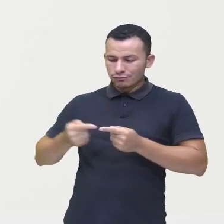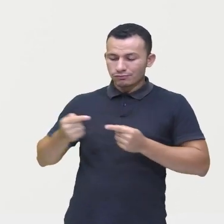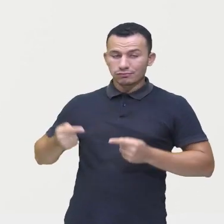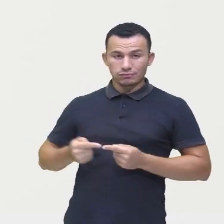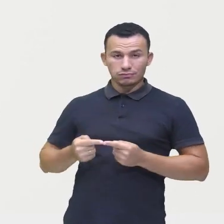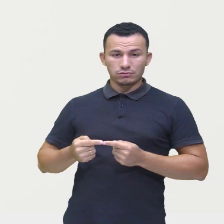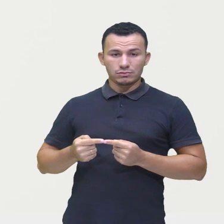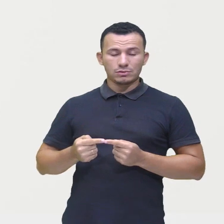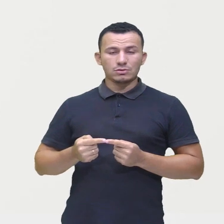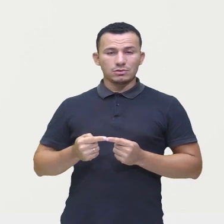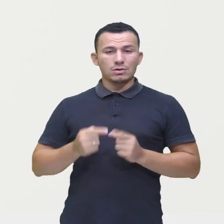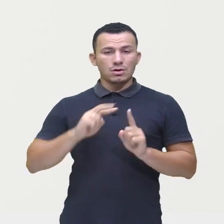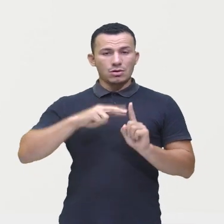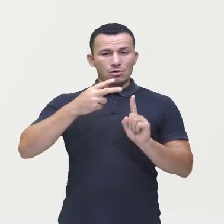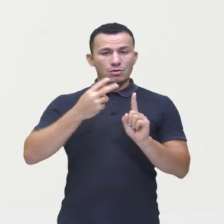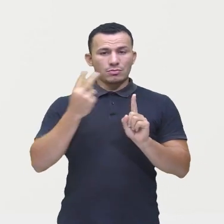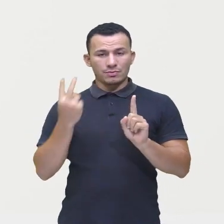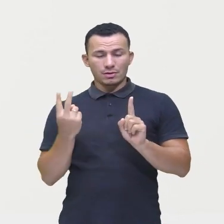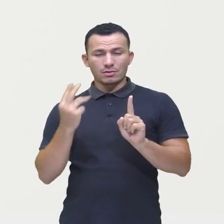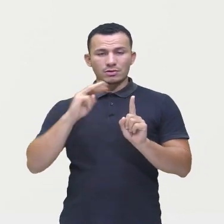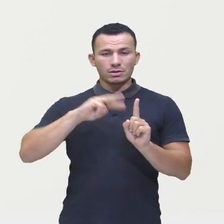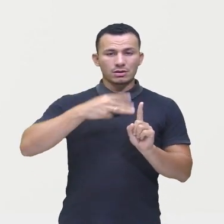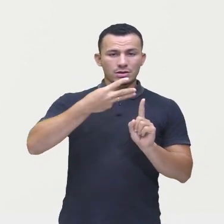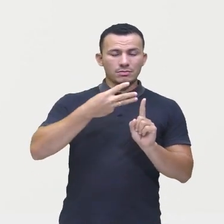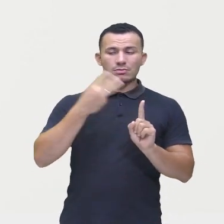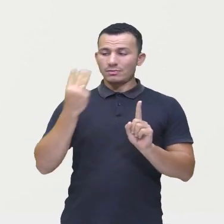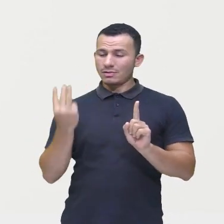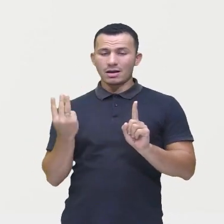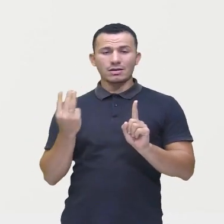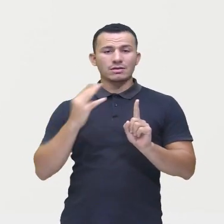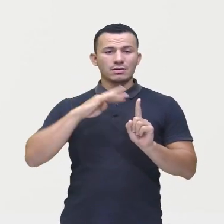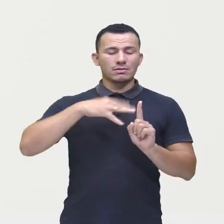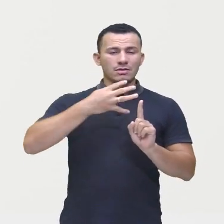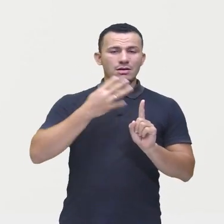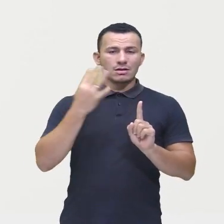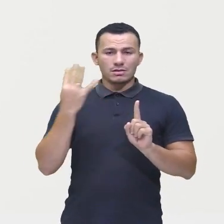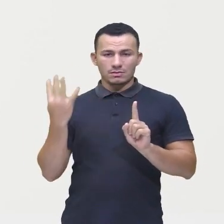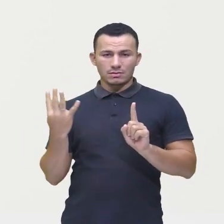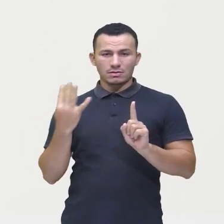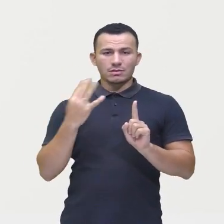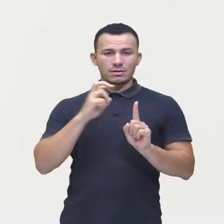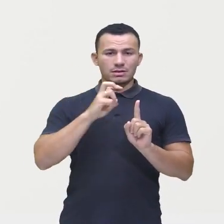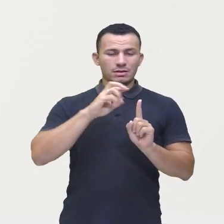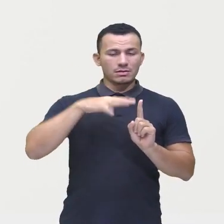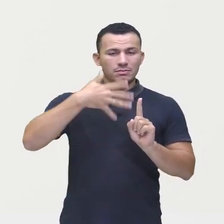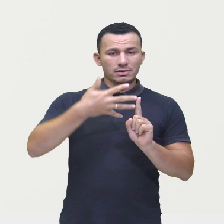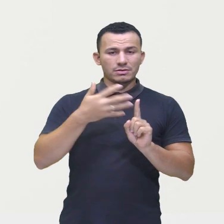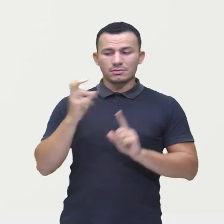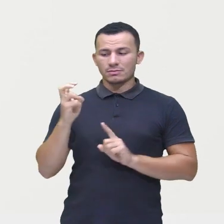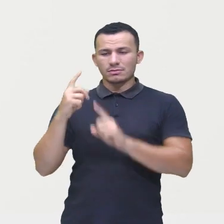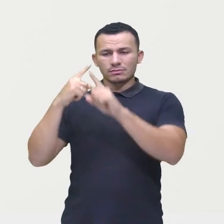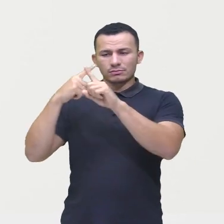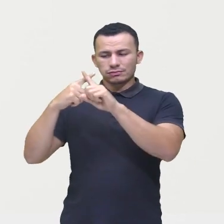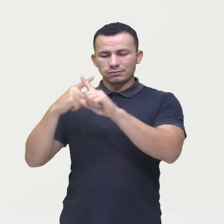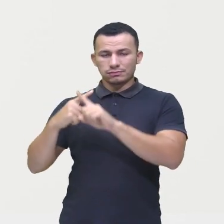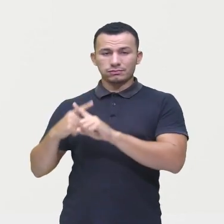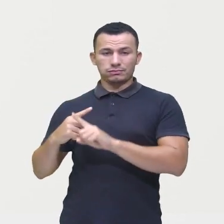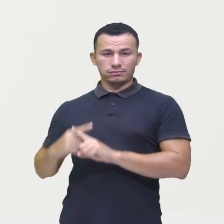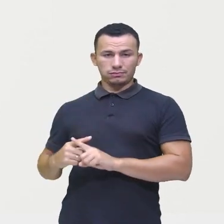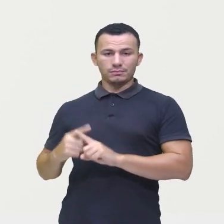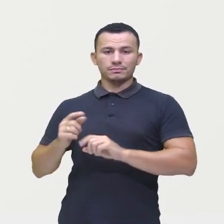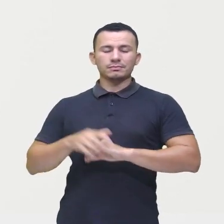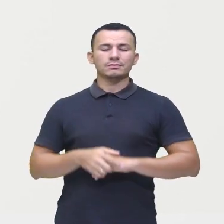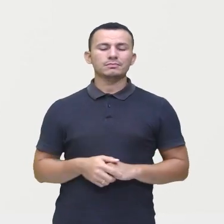por 2, triplo por 3, quádruplo por 4 e quíntuplo por 5. Então, no caso do nosso problema, olha aí, ó,